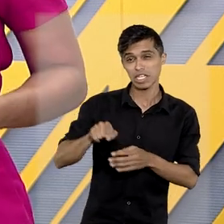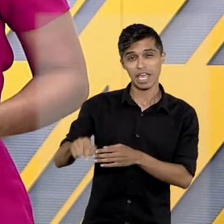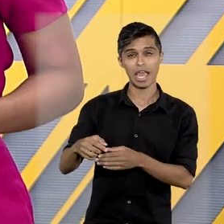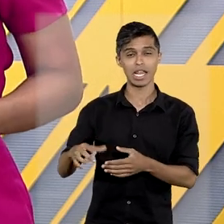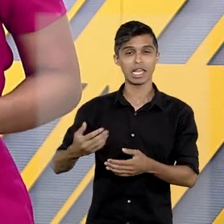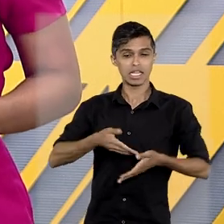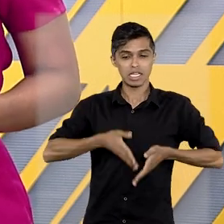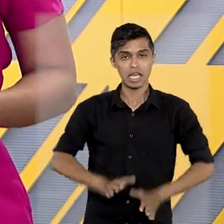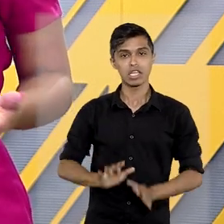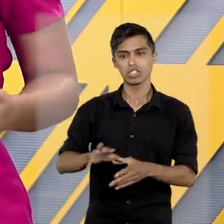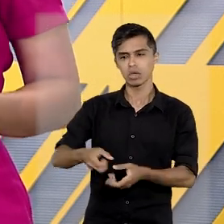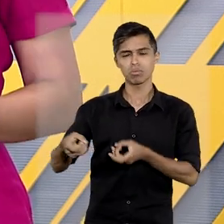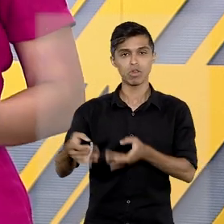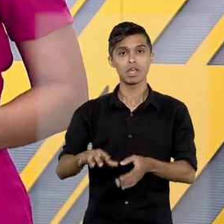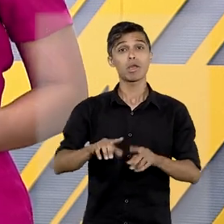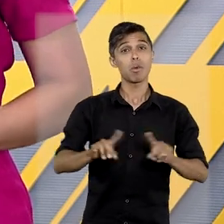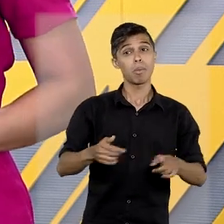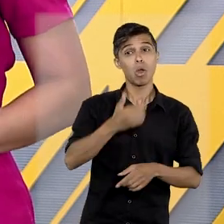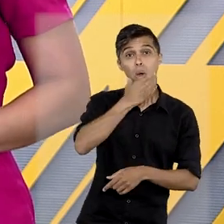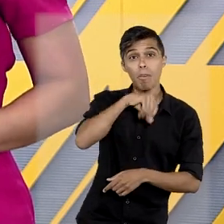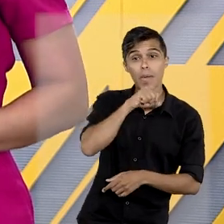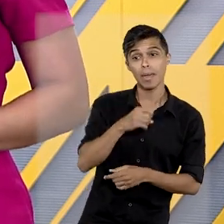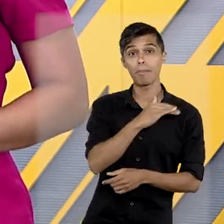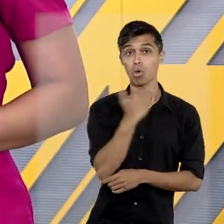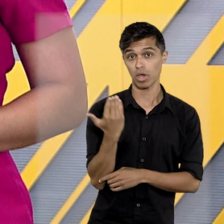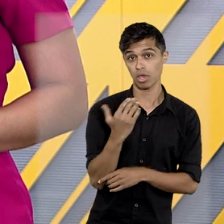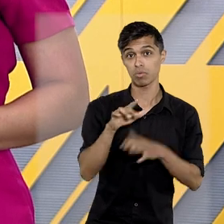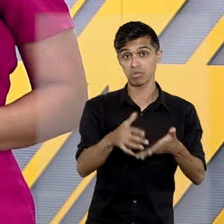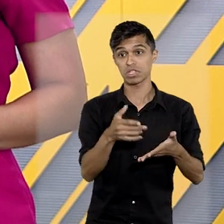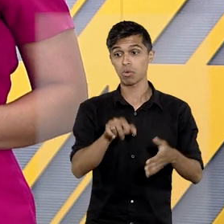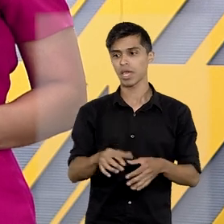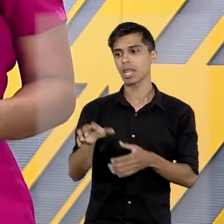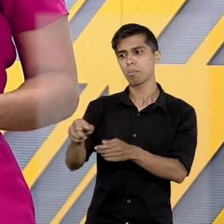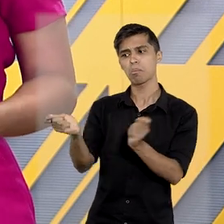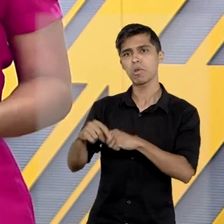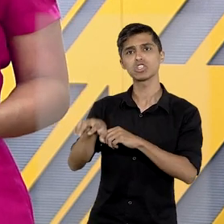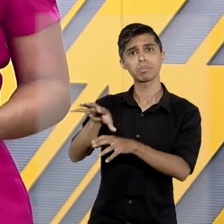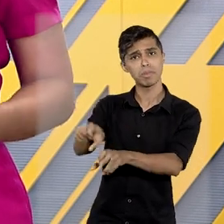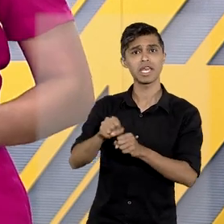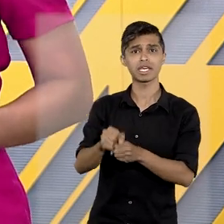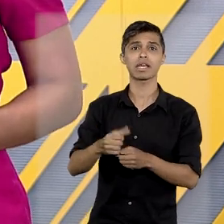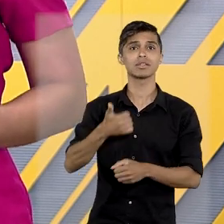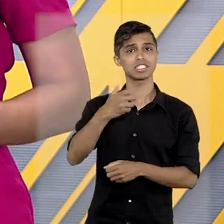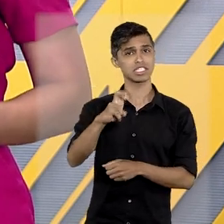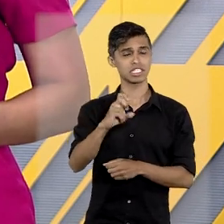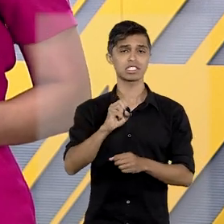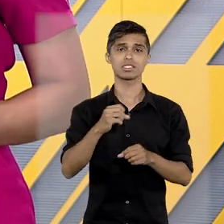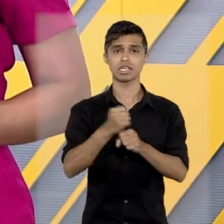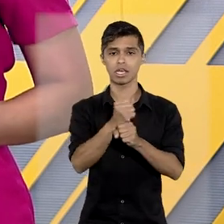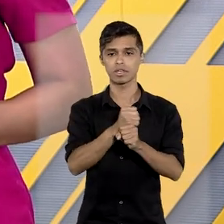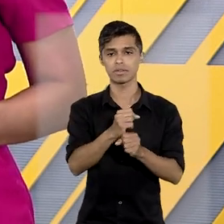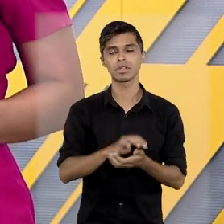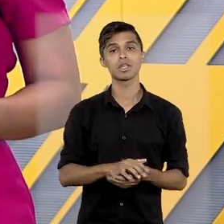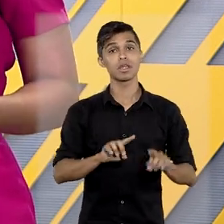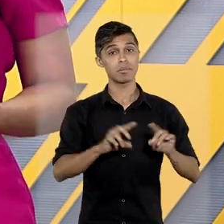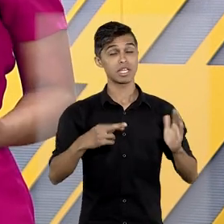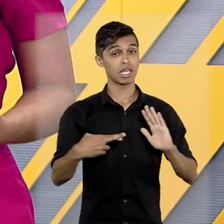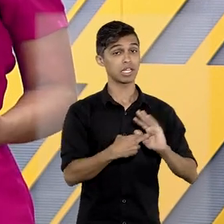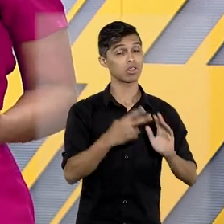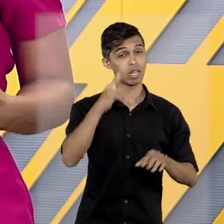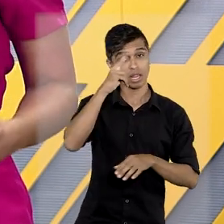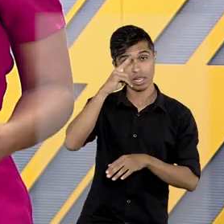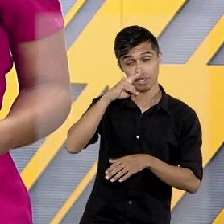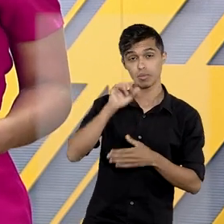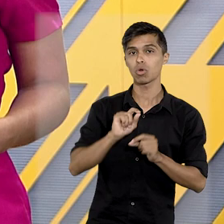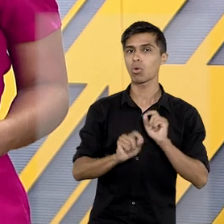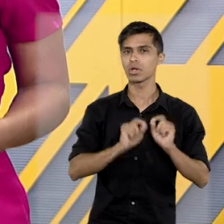pai já faleceu e que ela tem a guarda da neta há cerca de 15 anos. No STJ, a relatora ministra Nancy Andrighi lembrou